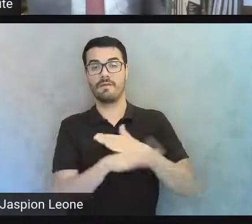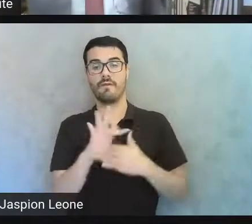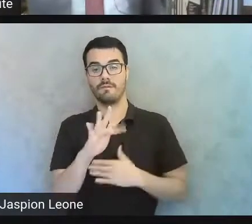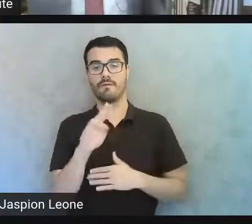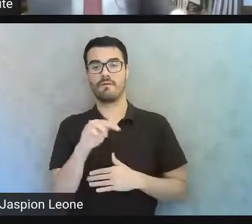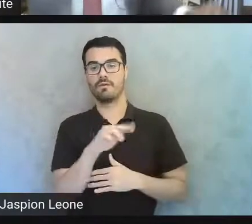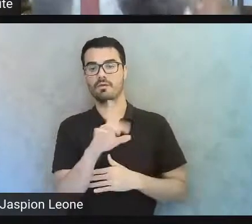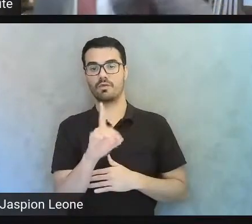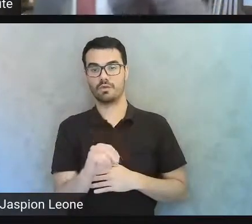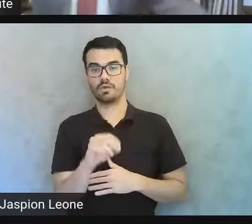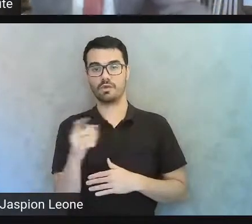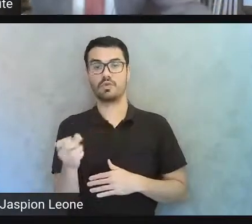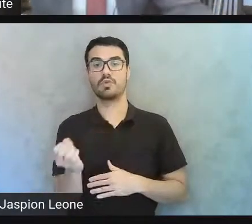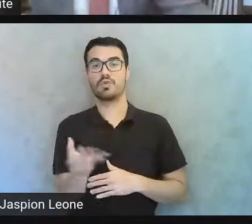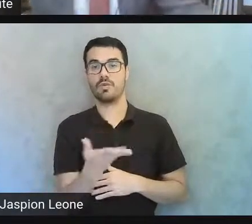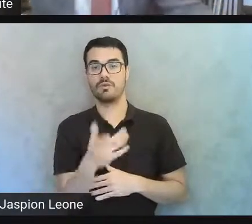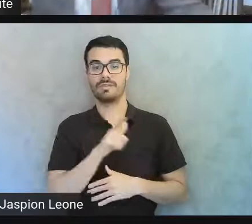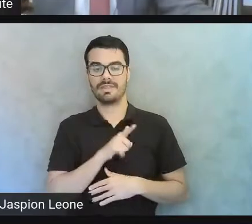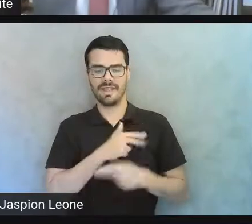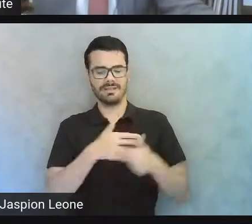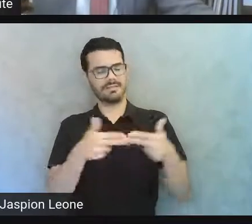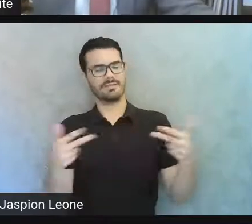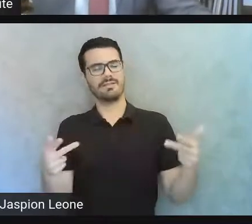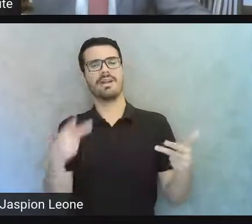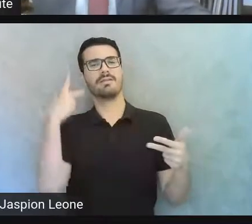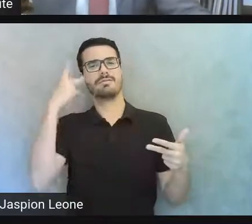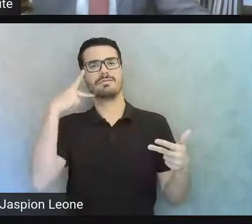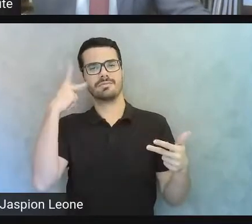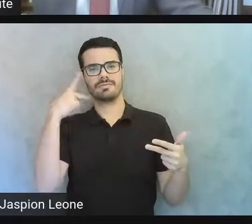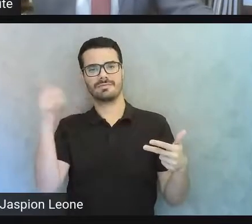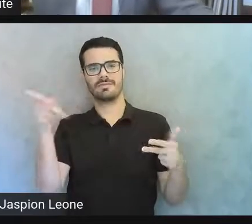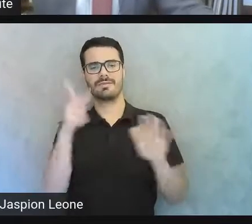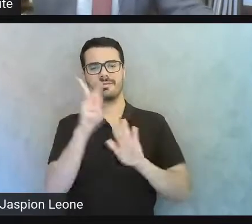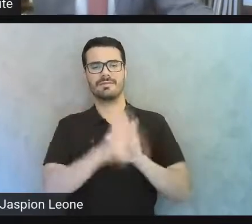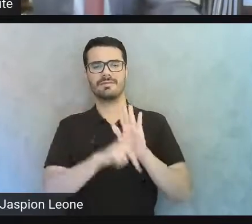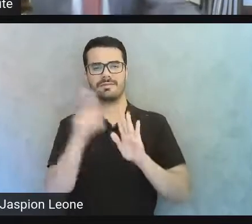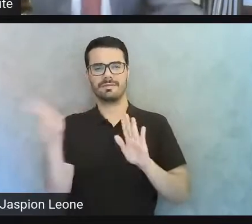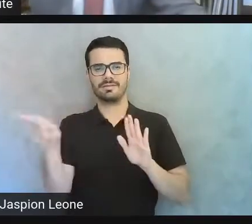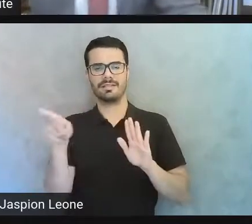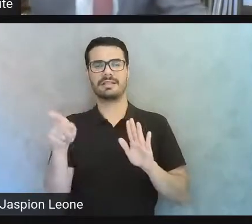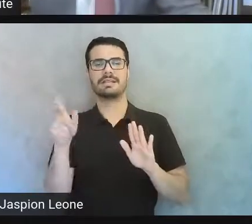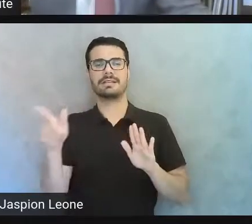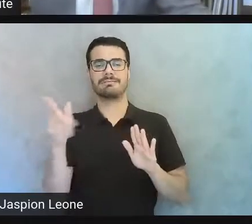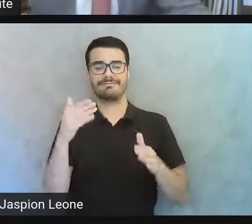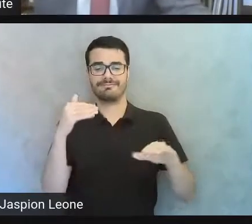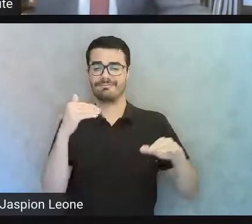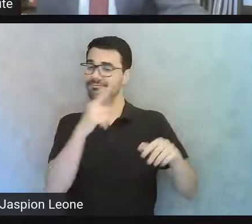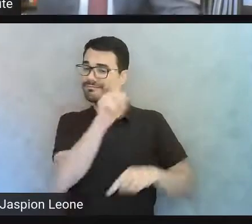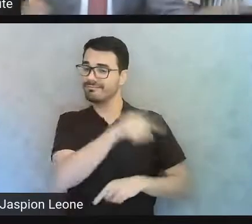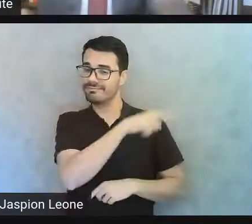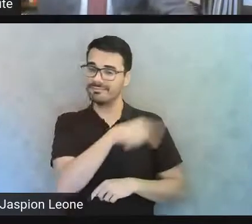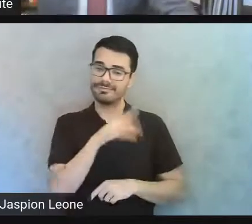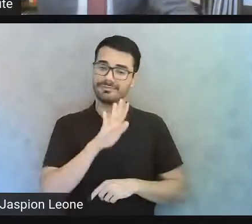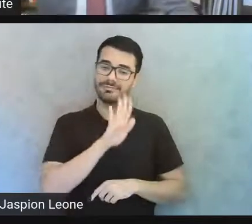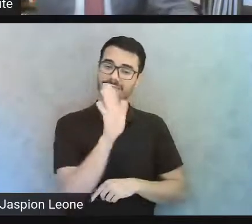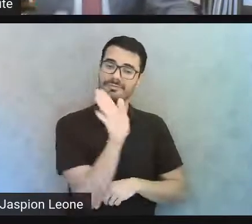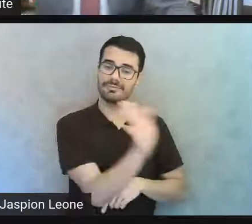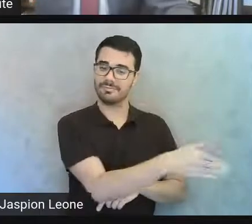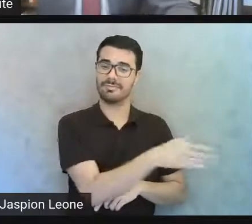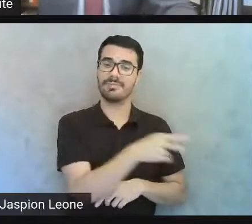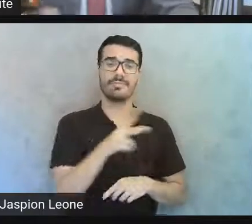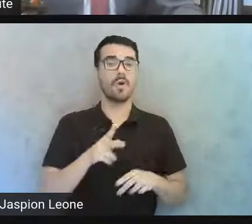há diversos projetos de lei tramitando no Congresso Nacional propondo a extinção do fundo eleitoral ou